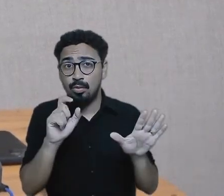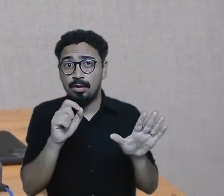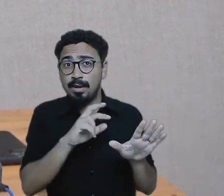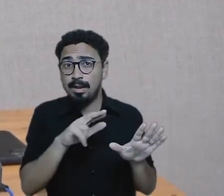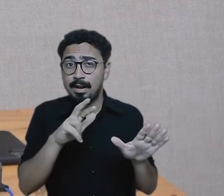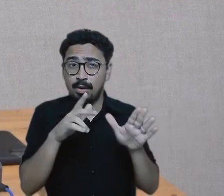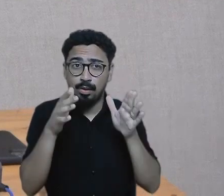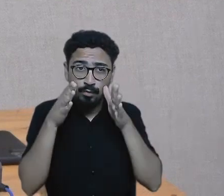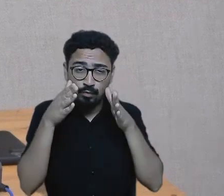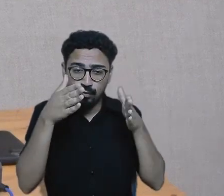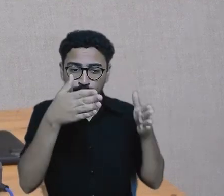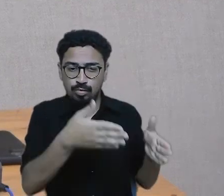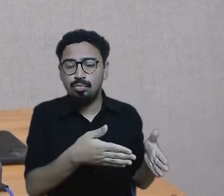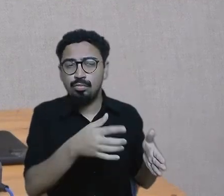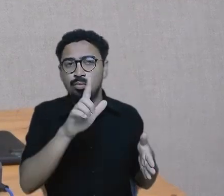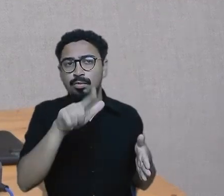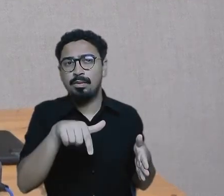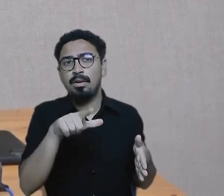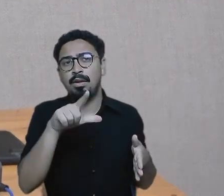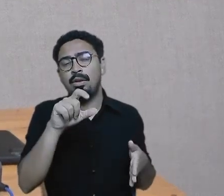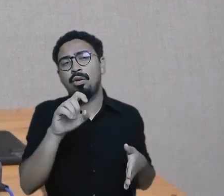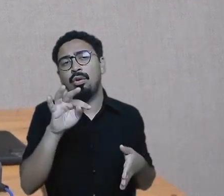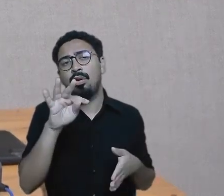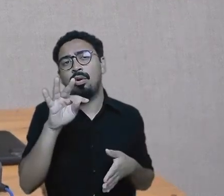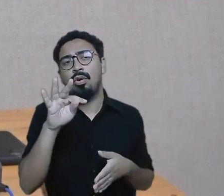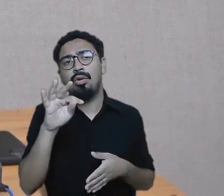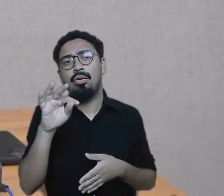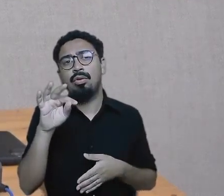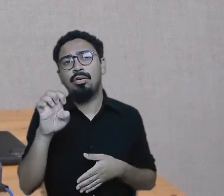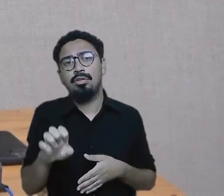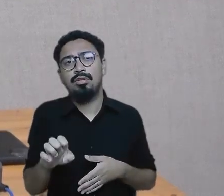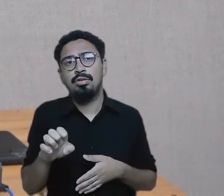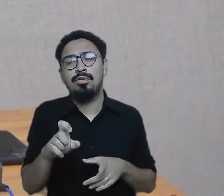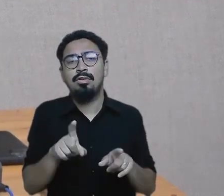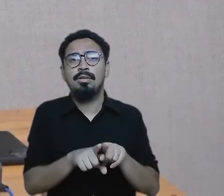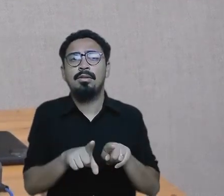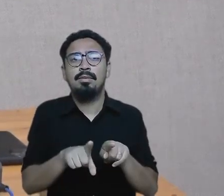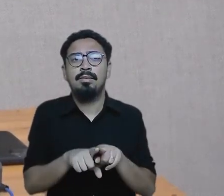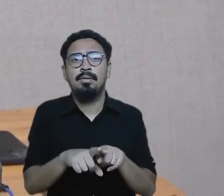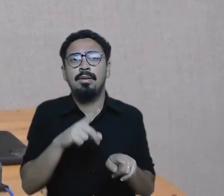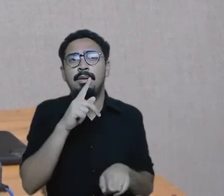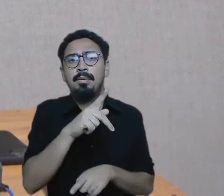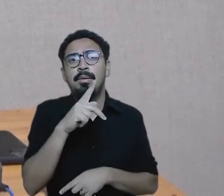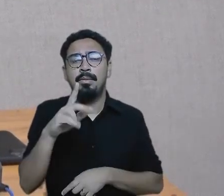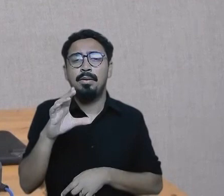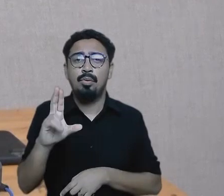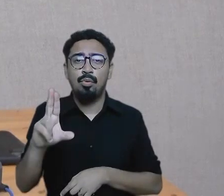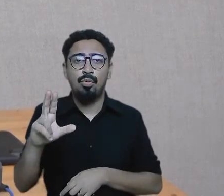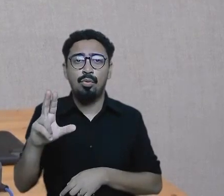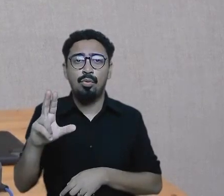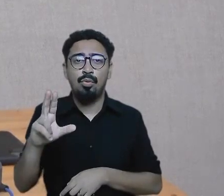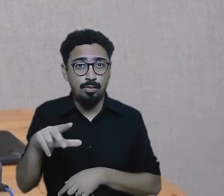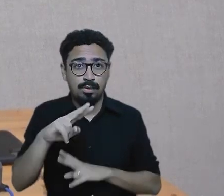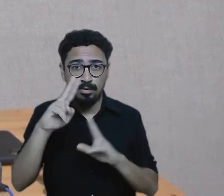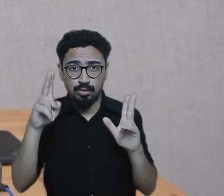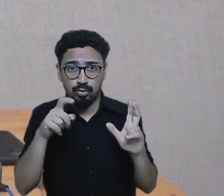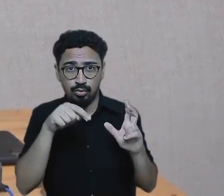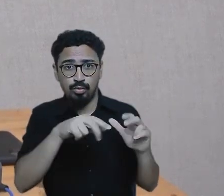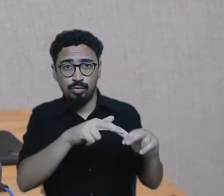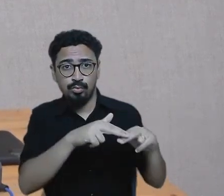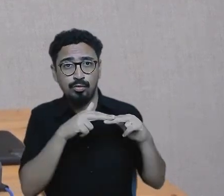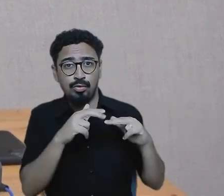o próprio relato deixou claro isso nem de perder ot e muito menos de pp clube então não se por isso também que